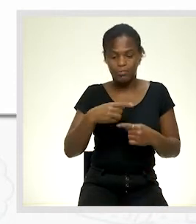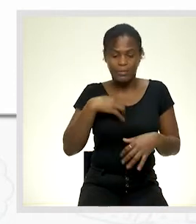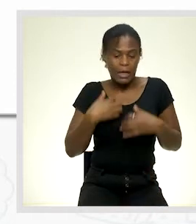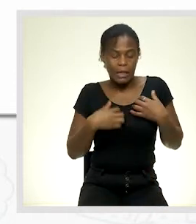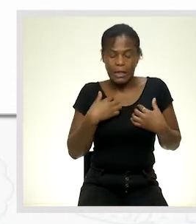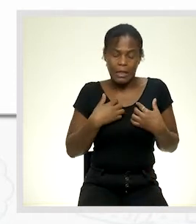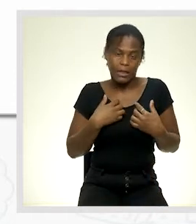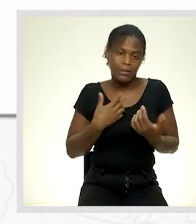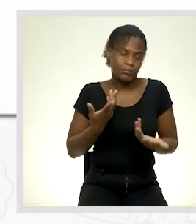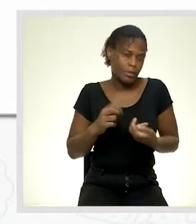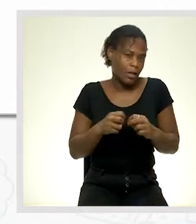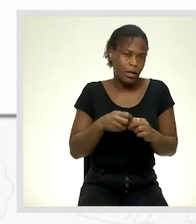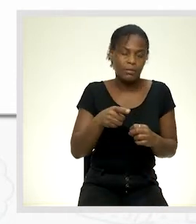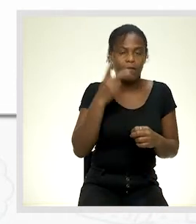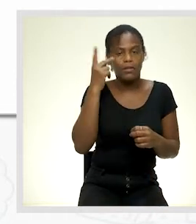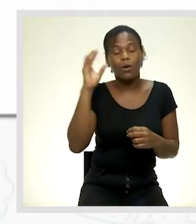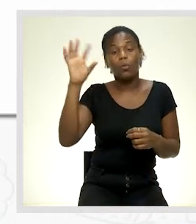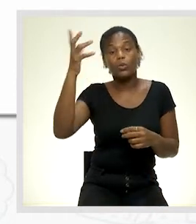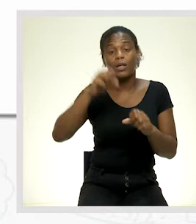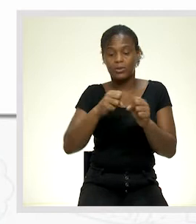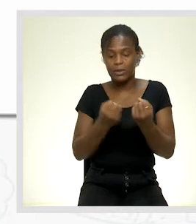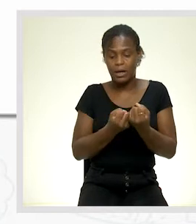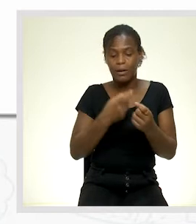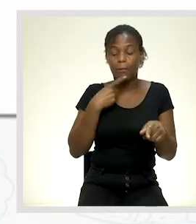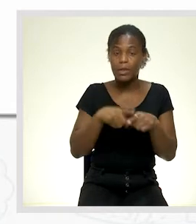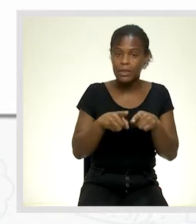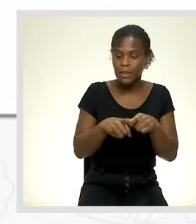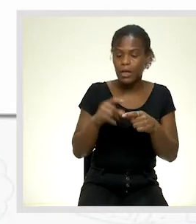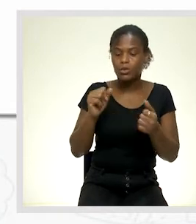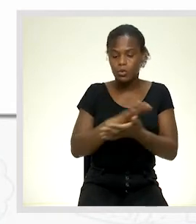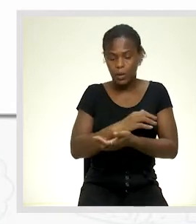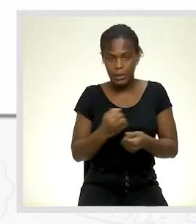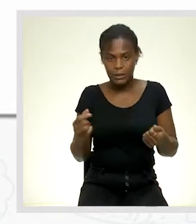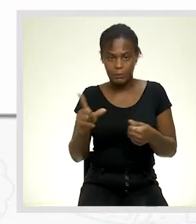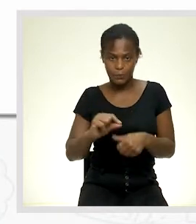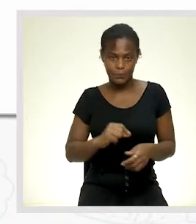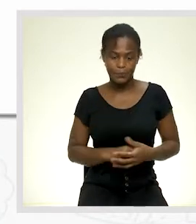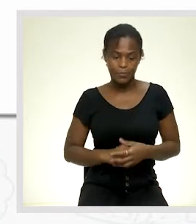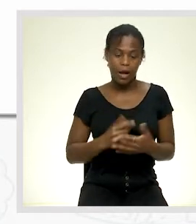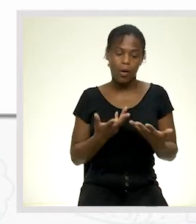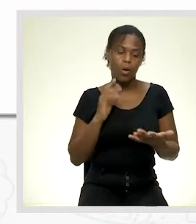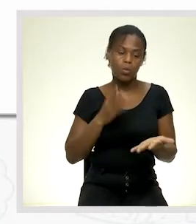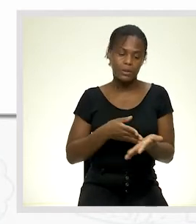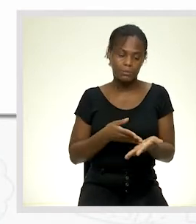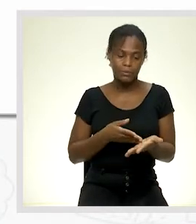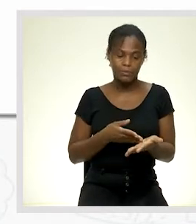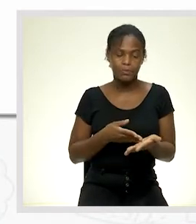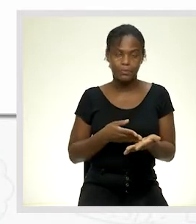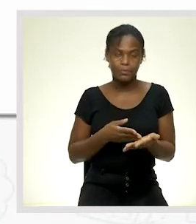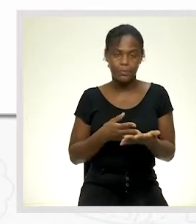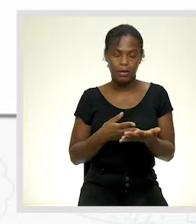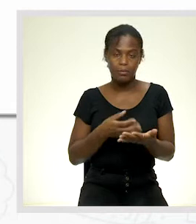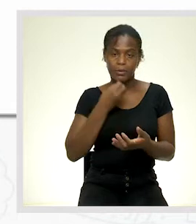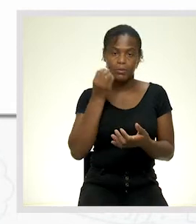opressão, e em temas da vida cultural e social, a política, o jornalismo. E por último, a última característica